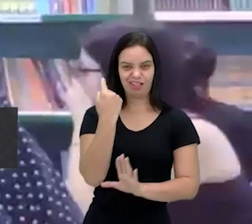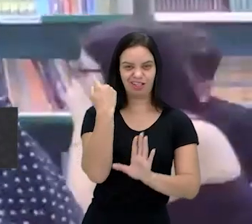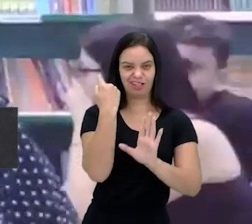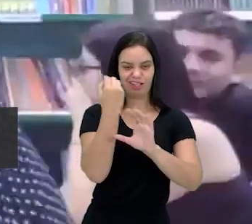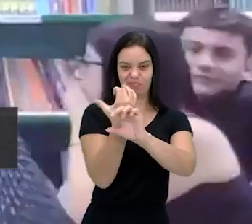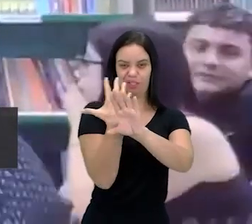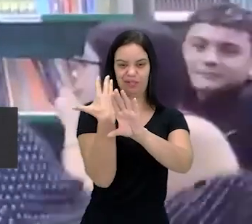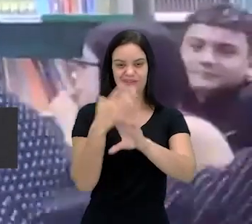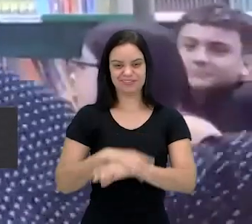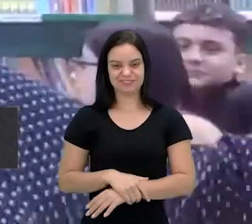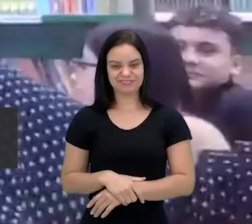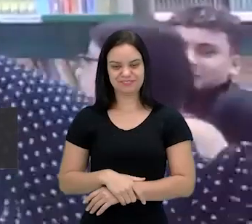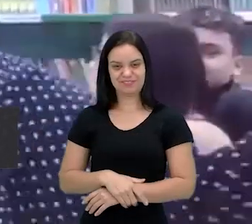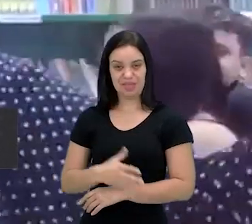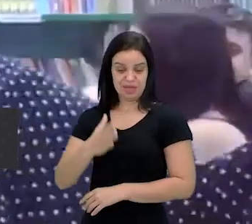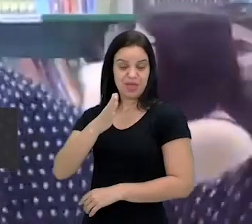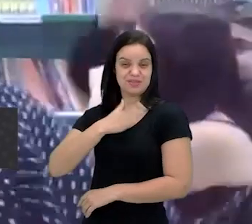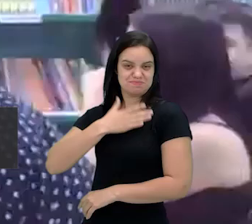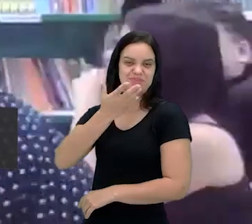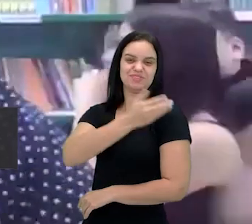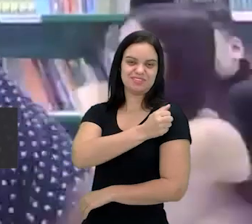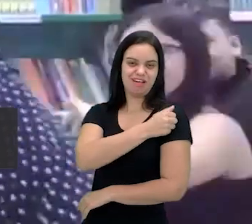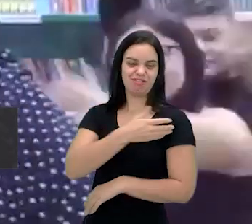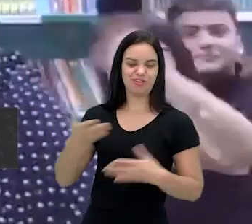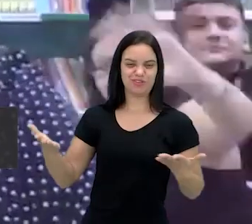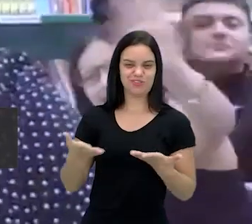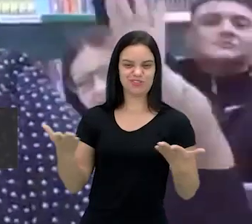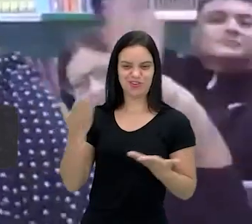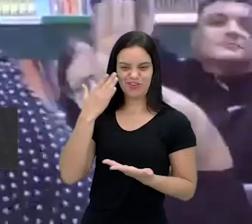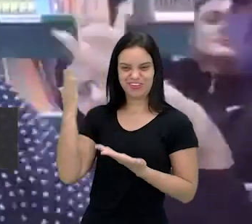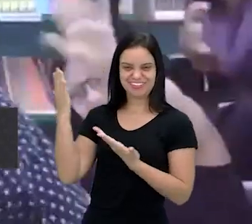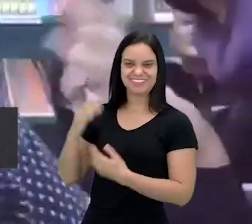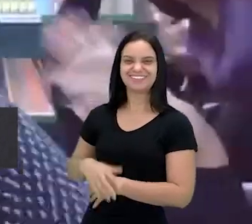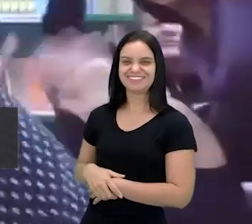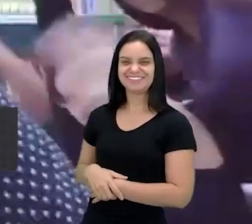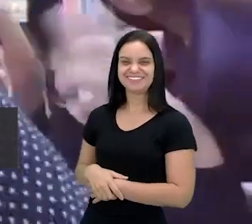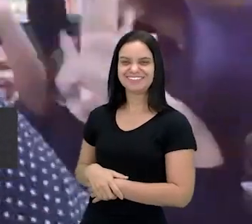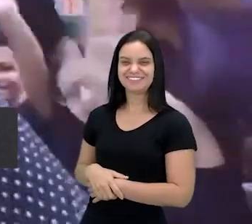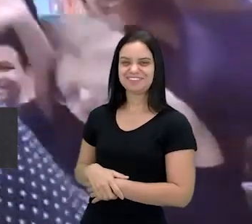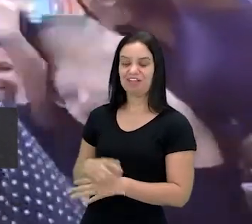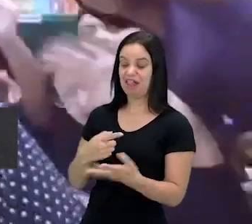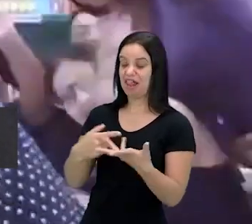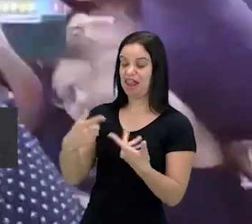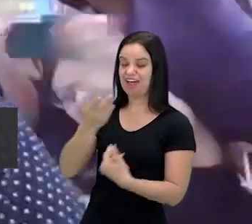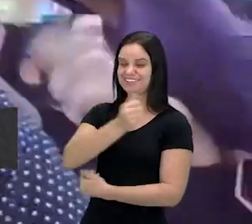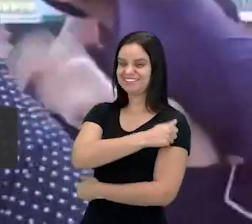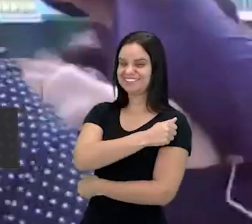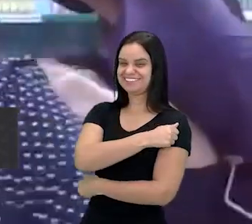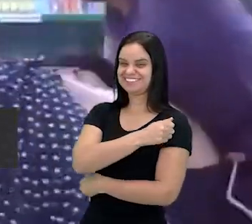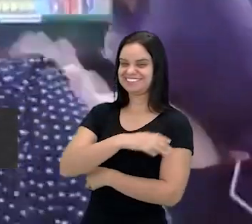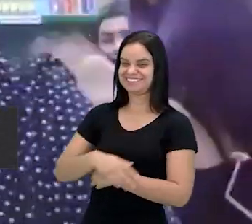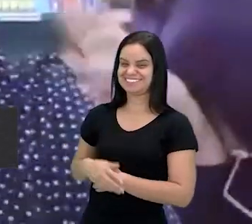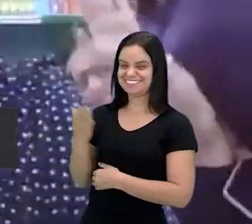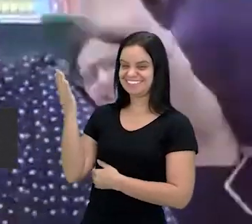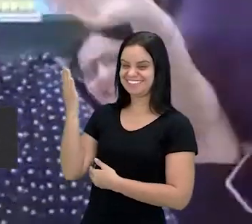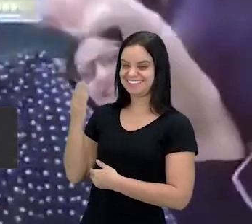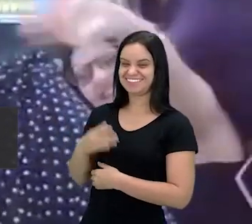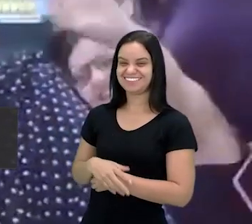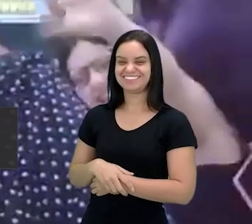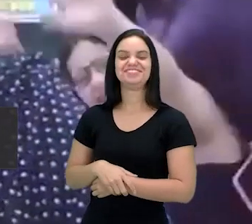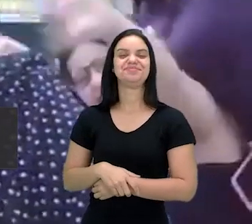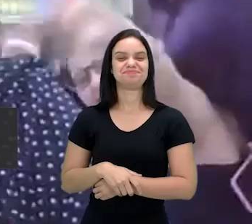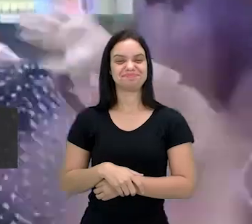bem? Estou aqui com os meus alunos hoje. Oiê. Tem vários. Bem-vindos, está